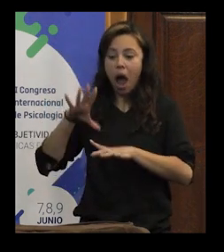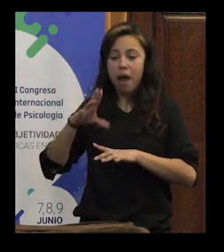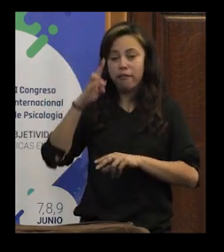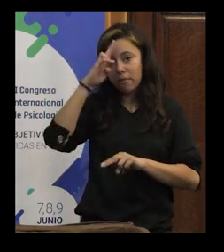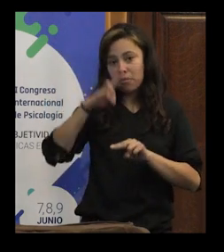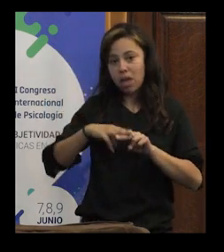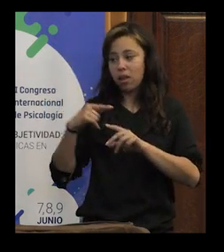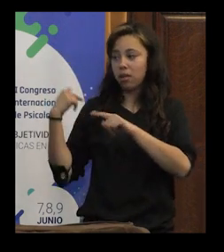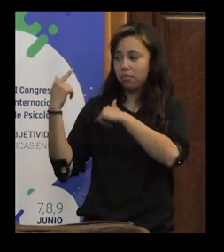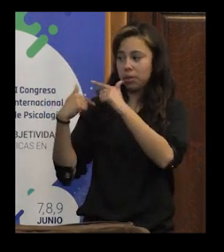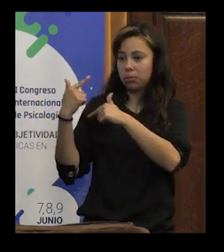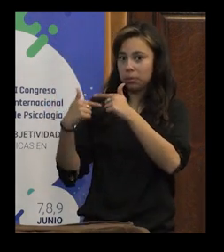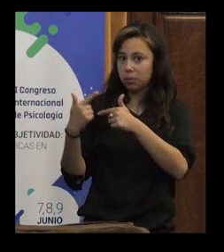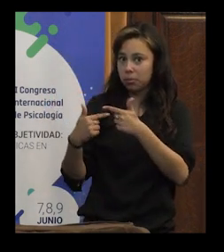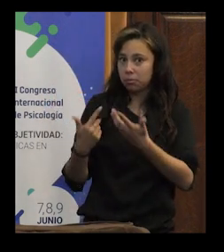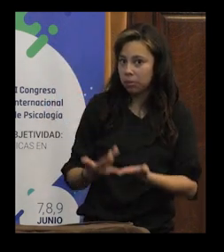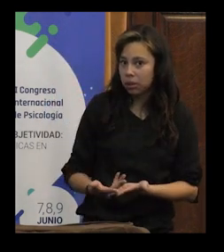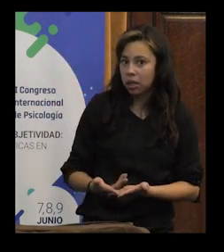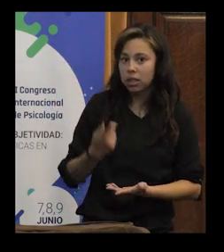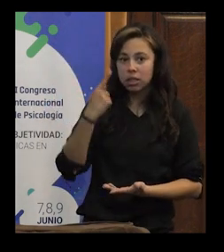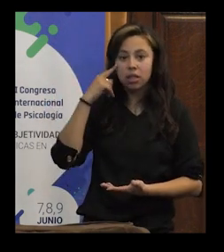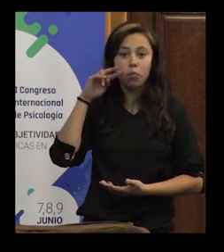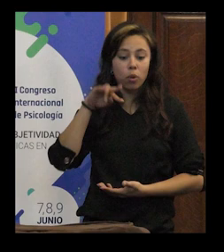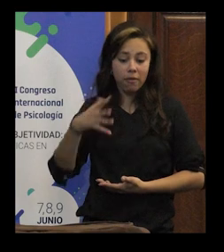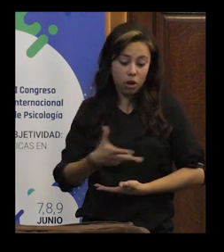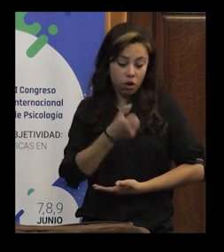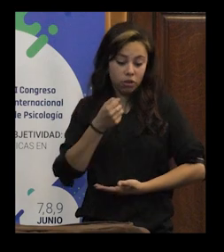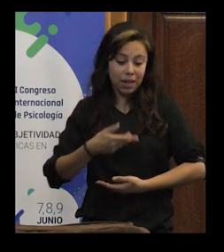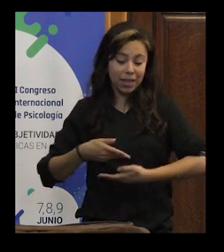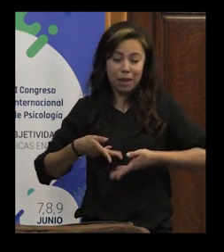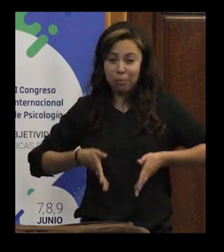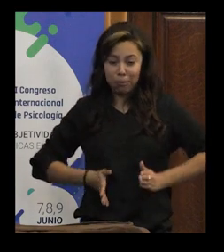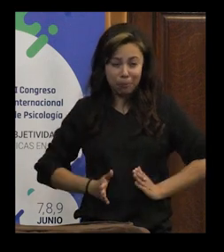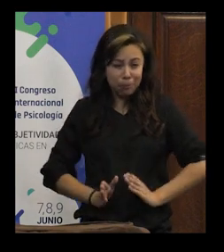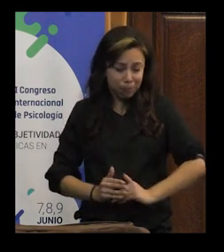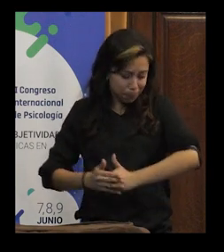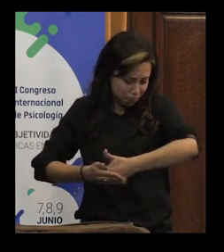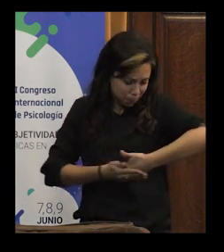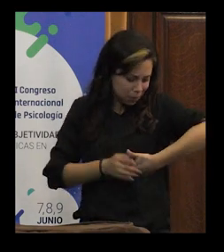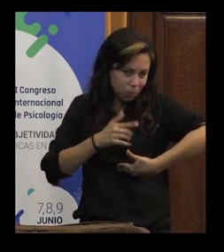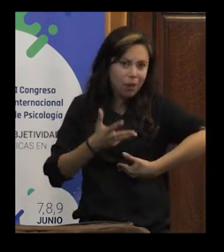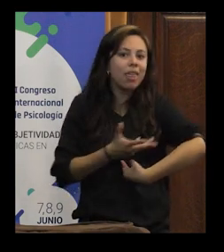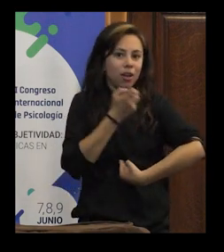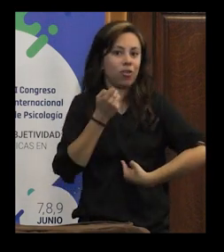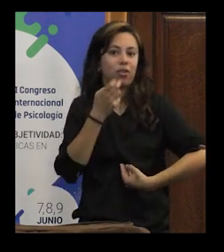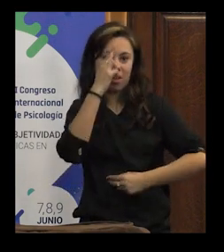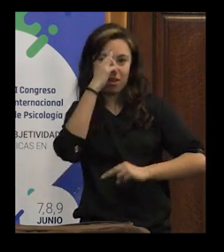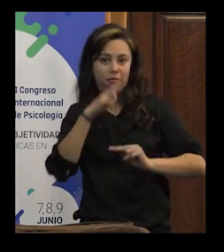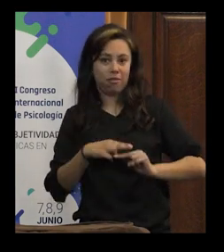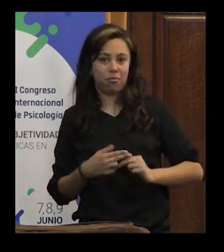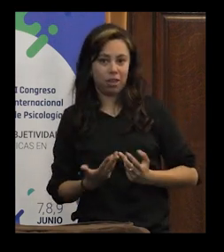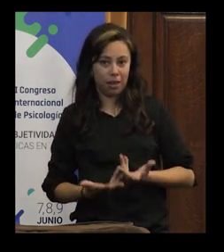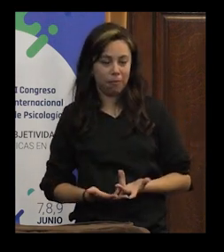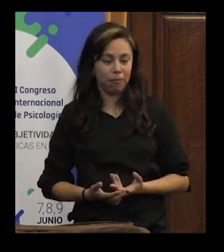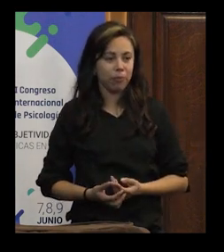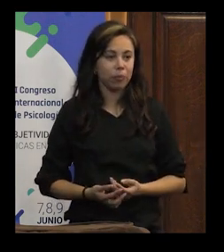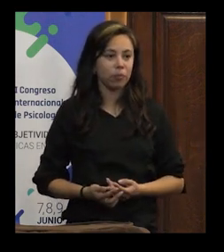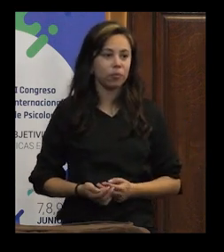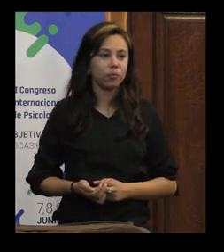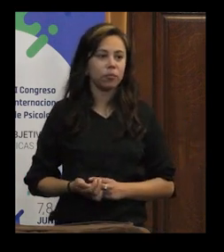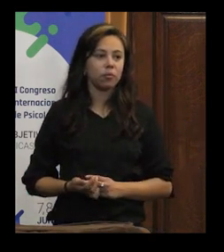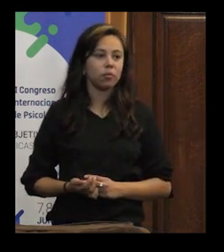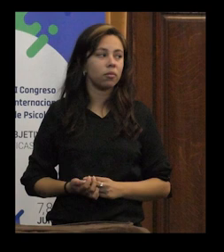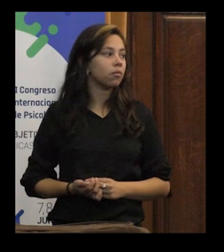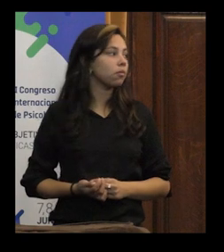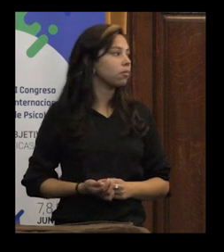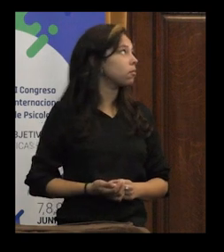tido conotações eugênicas. Vê-se, por exemplo, o caso de Vincent em la